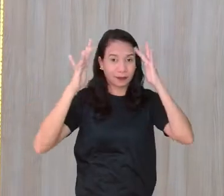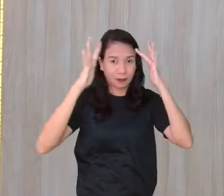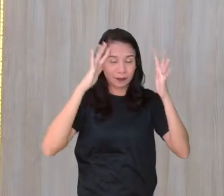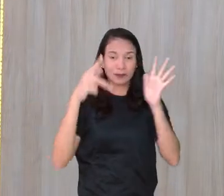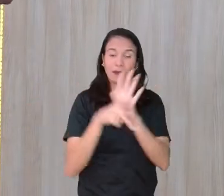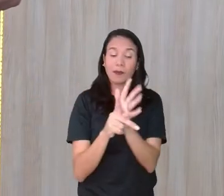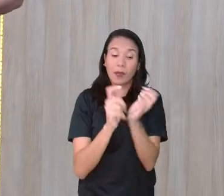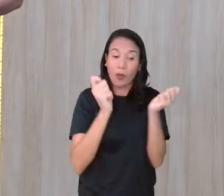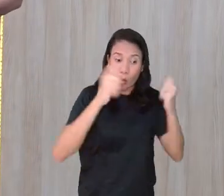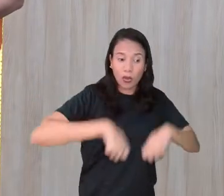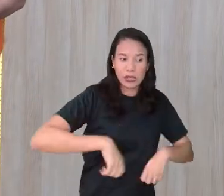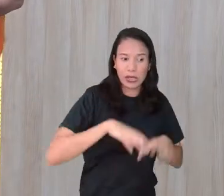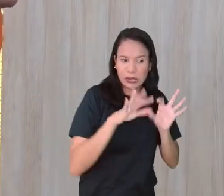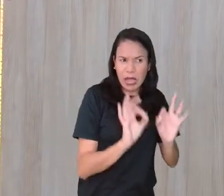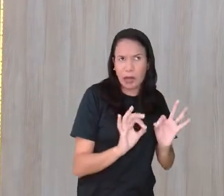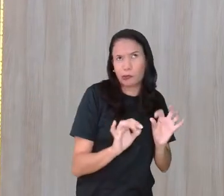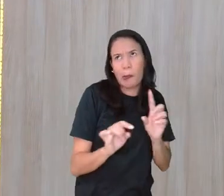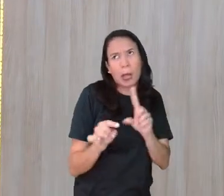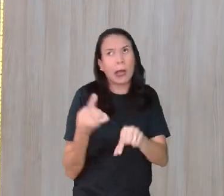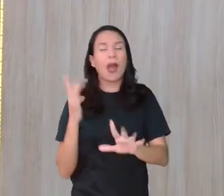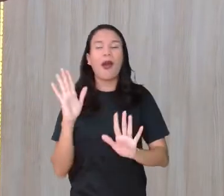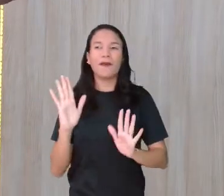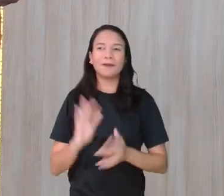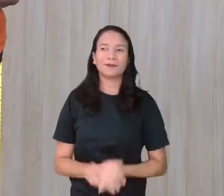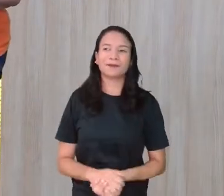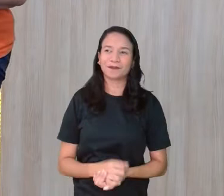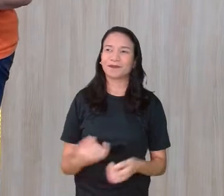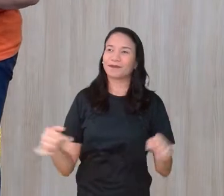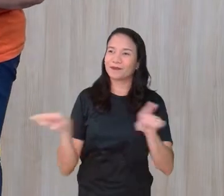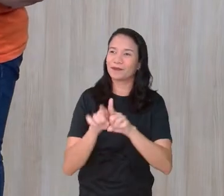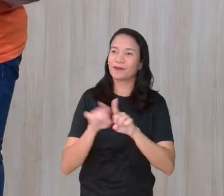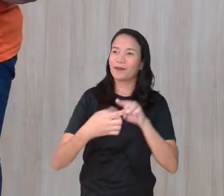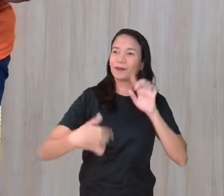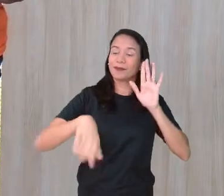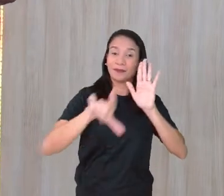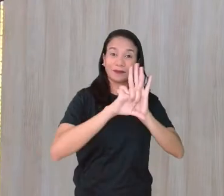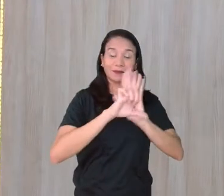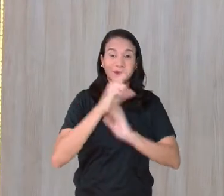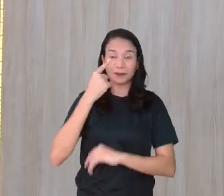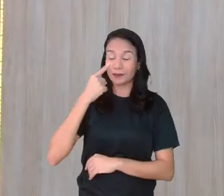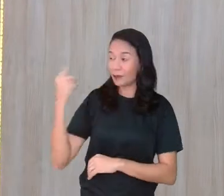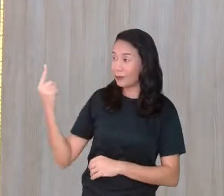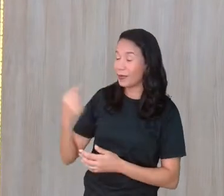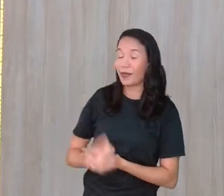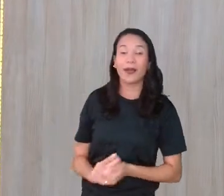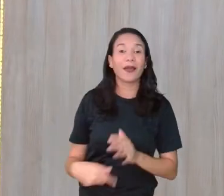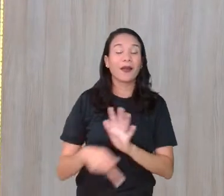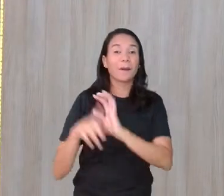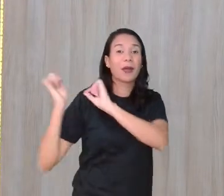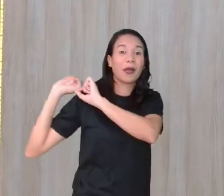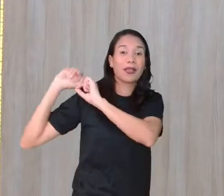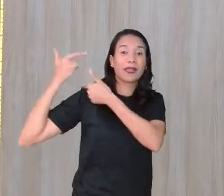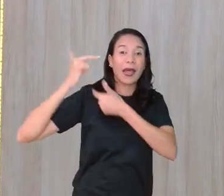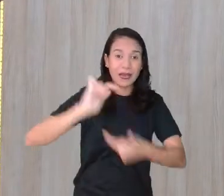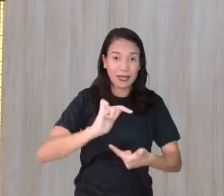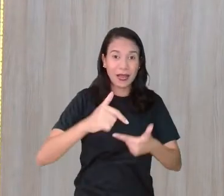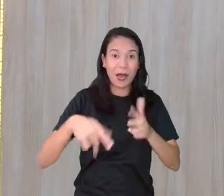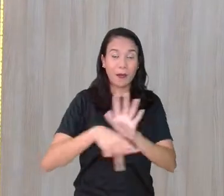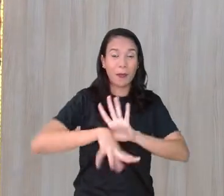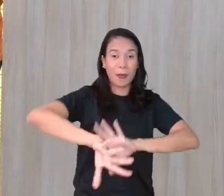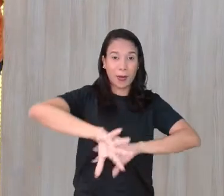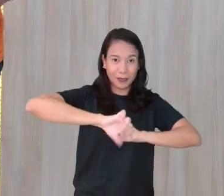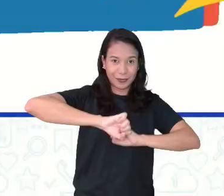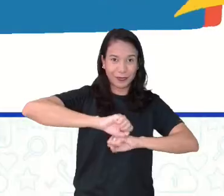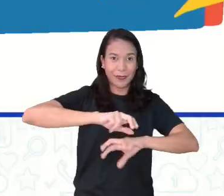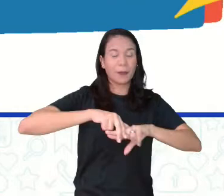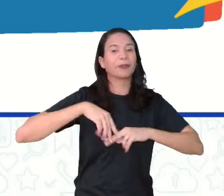dê certo, para outra não. A outra lei é a lei da herança dos caracteres adquiridos. Vocês